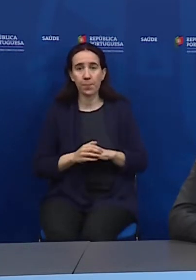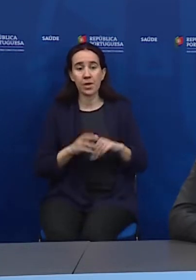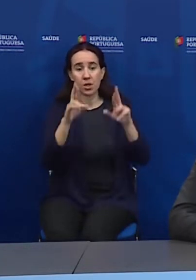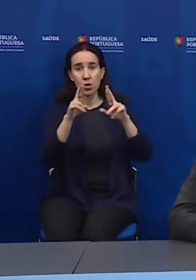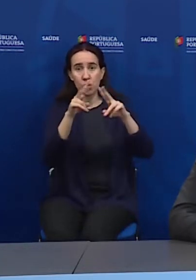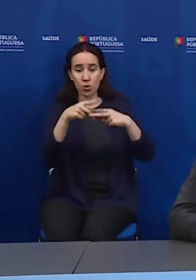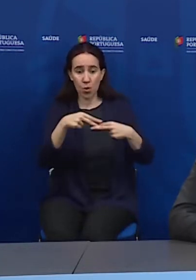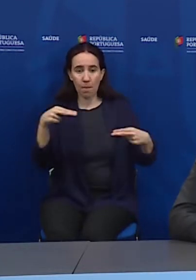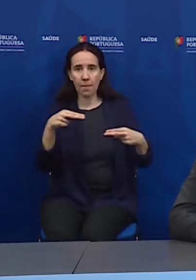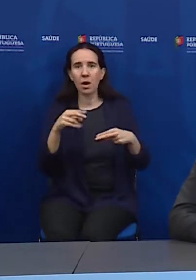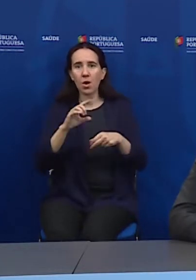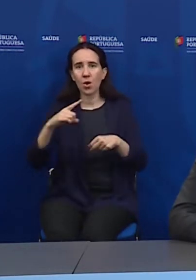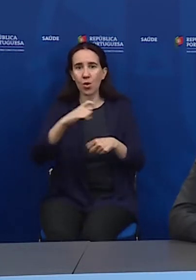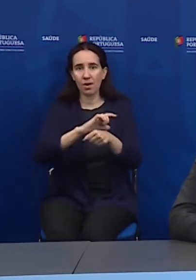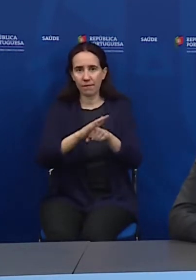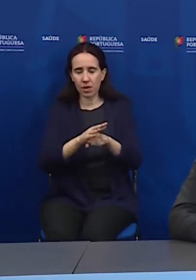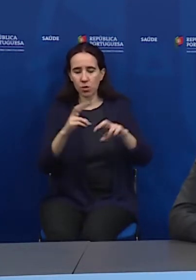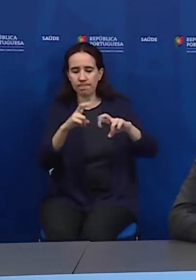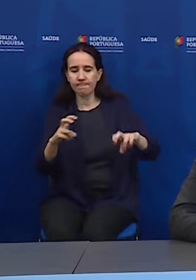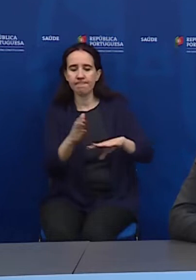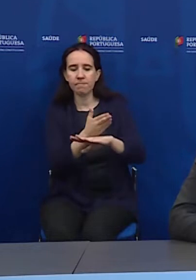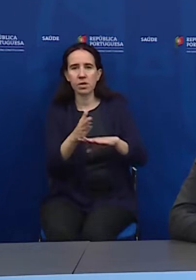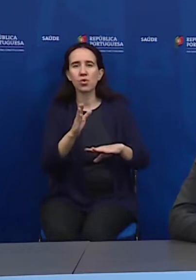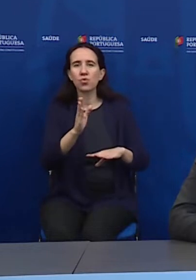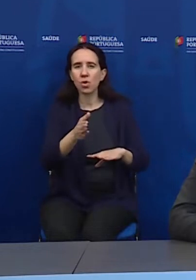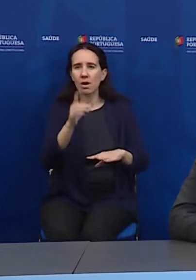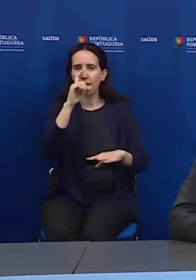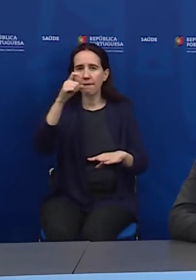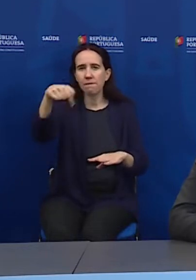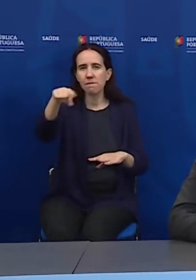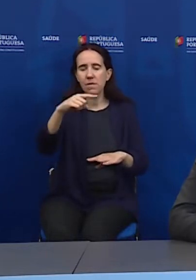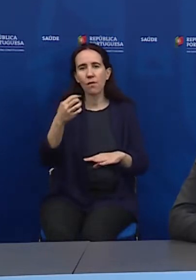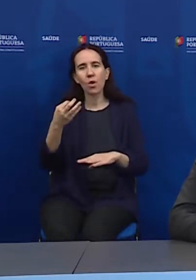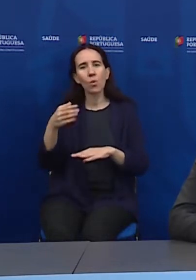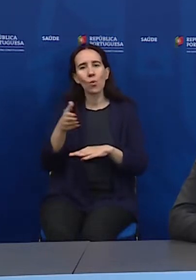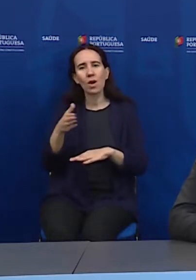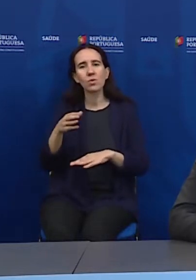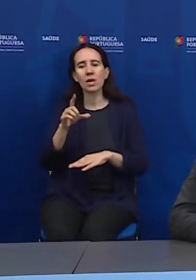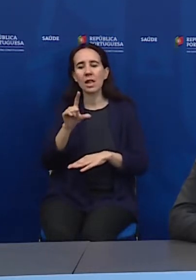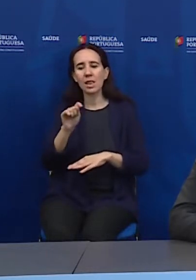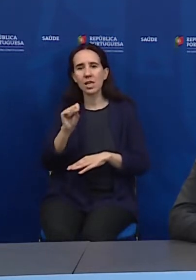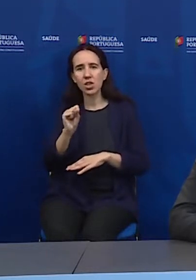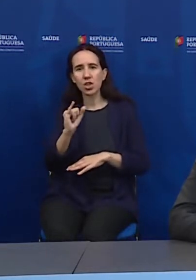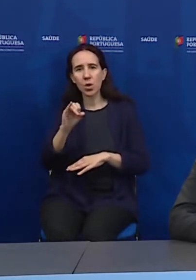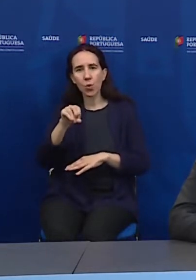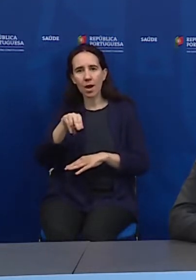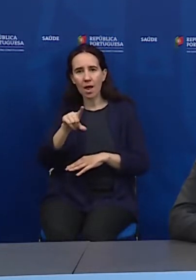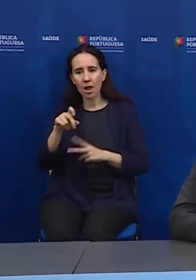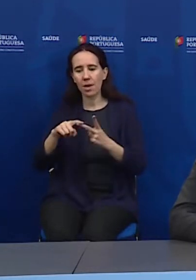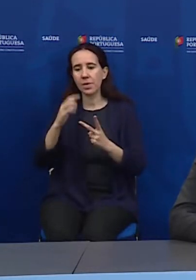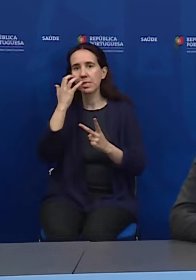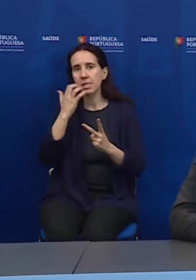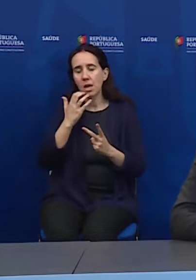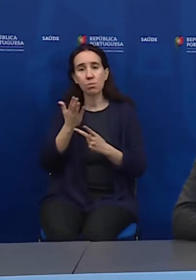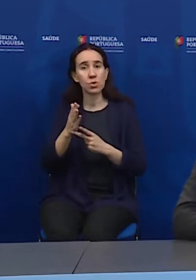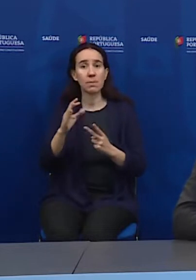do coronavírus já foi utilizada, recordo-vos, na legionela, no sarampo, em outras situações de hepatite,